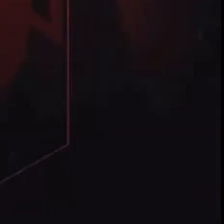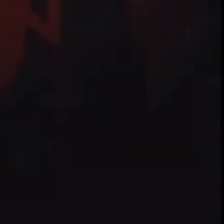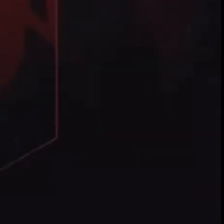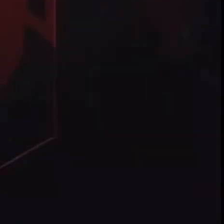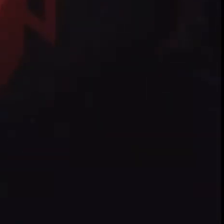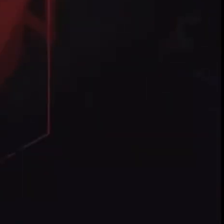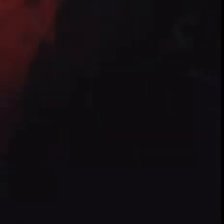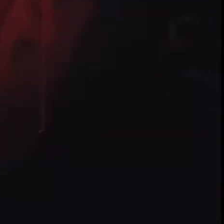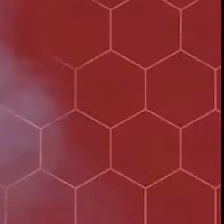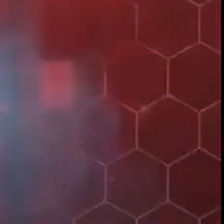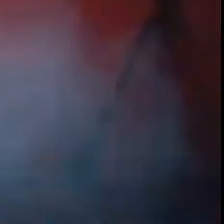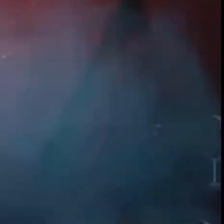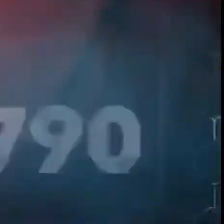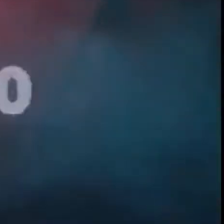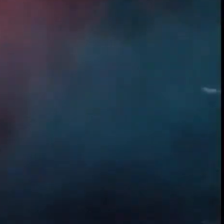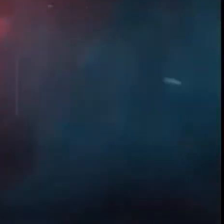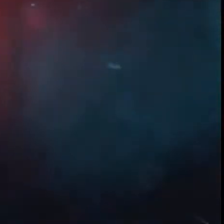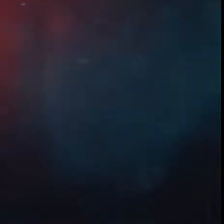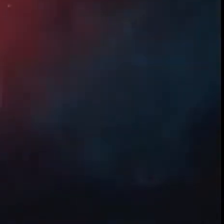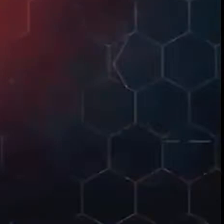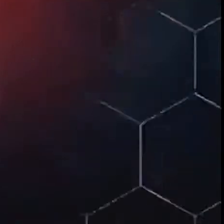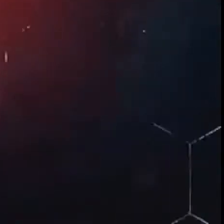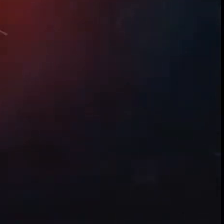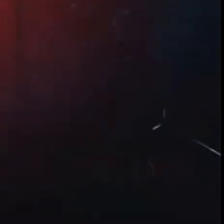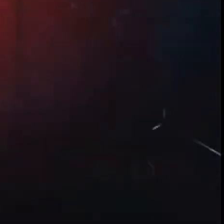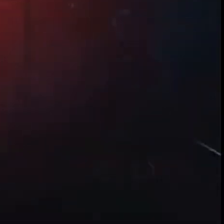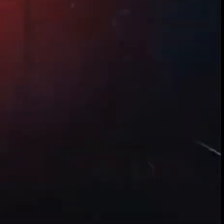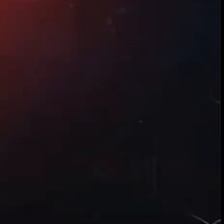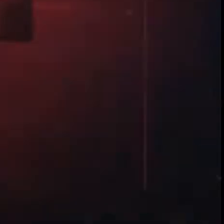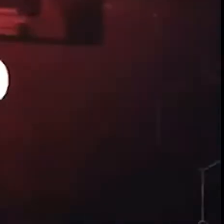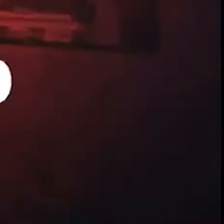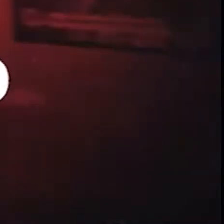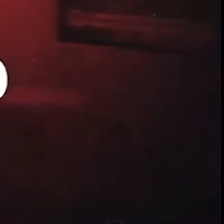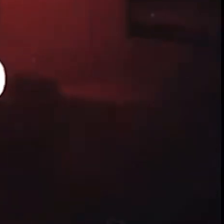819-8972-9790. Envie também sua sugestão de pauta. Adicione aí